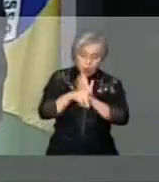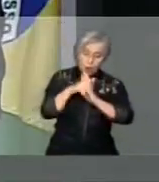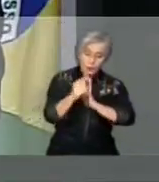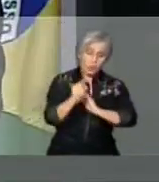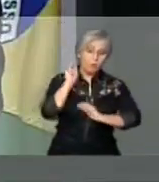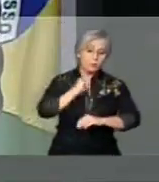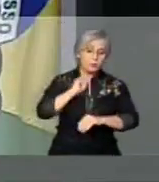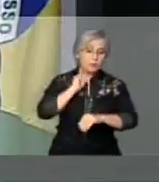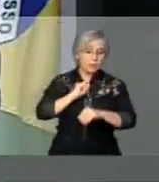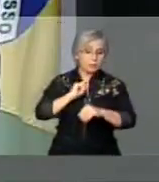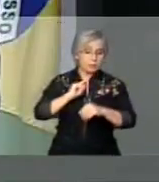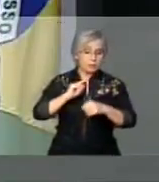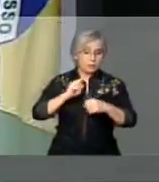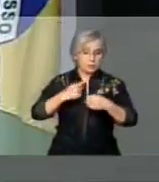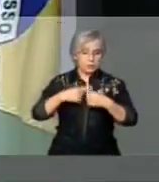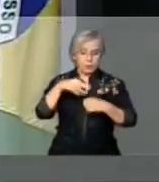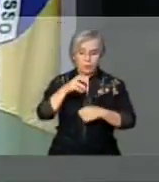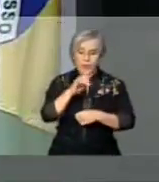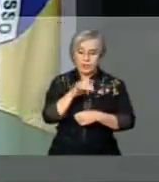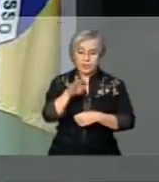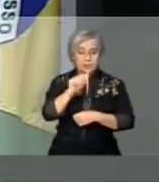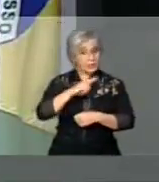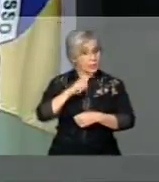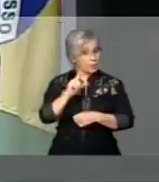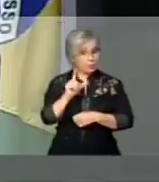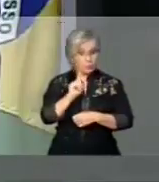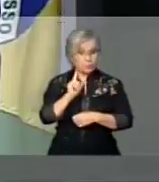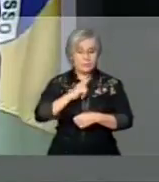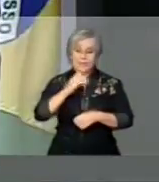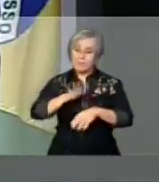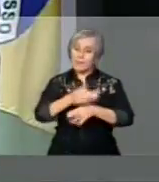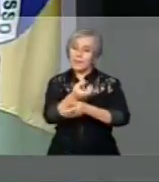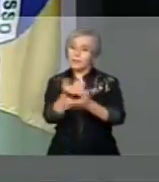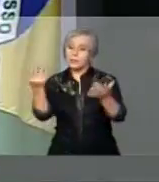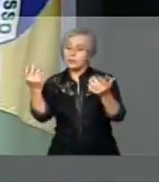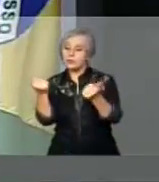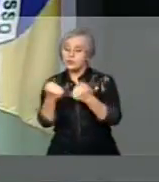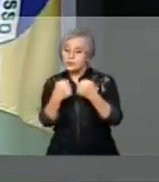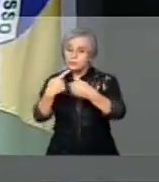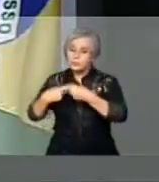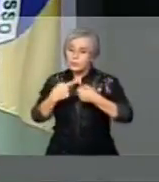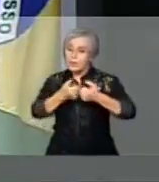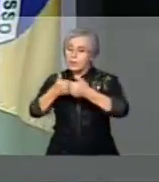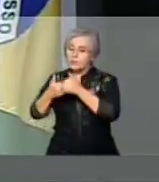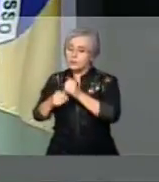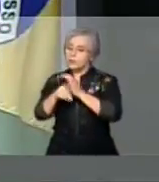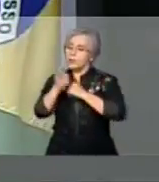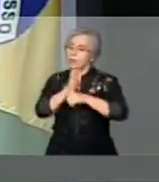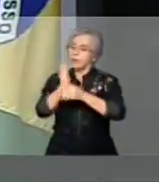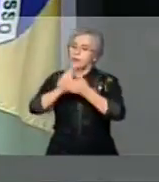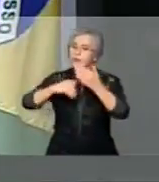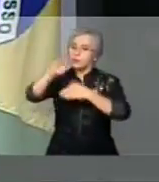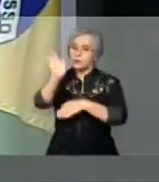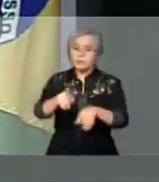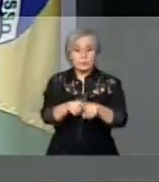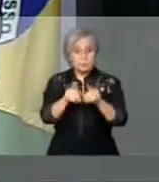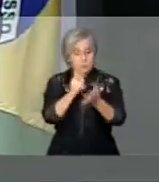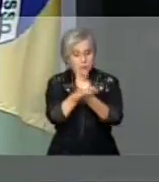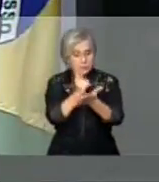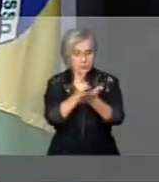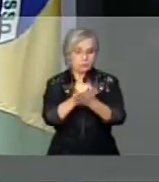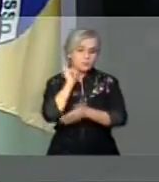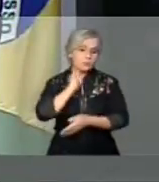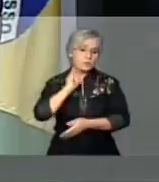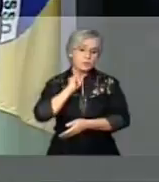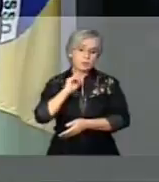existem outras situações também que estão sendo, no próprio estado de Minas, a barragem